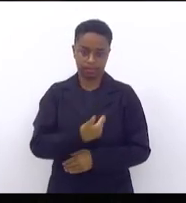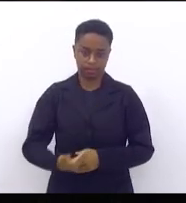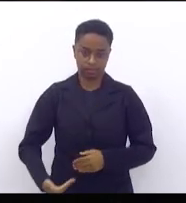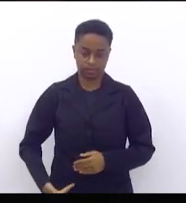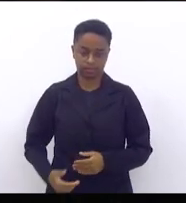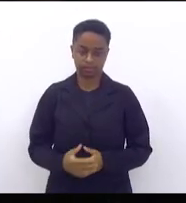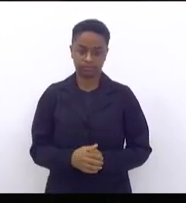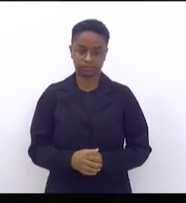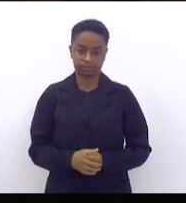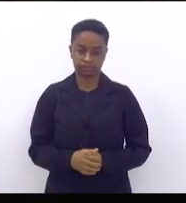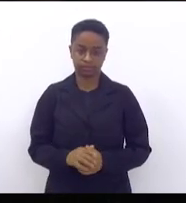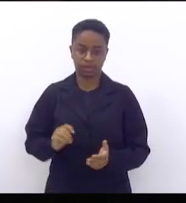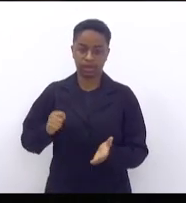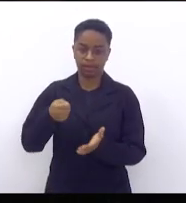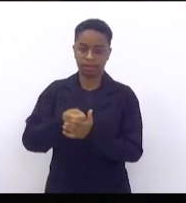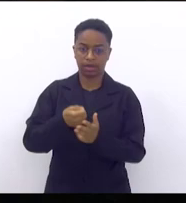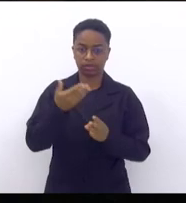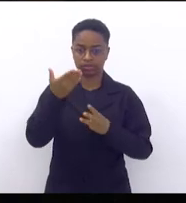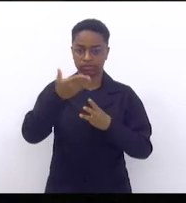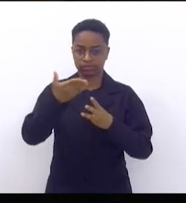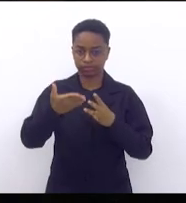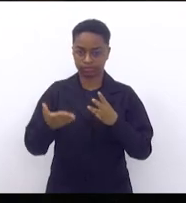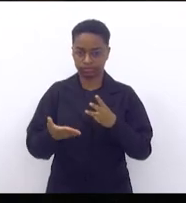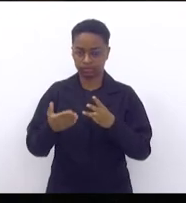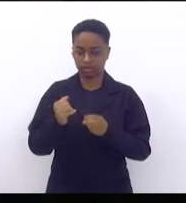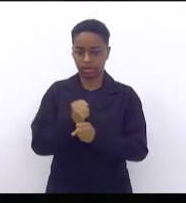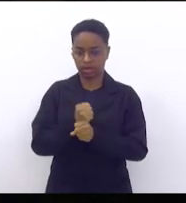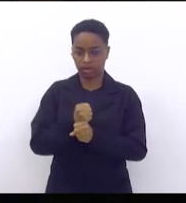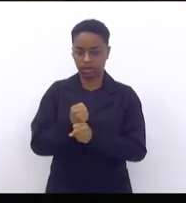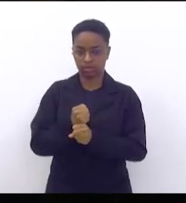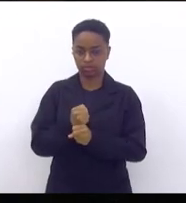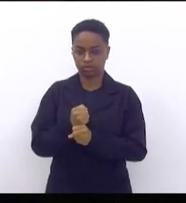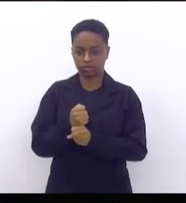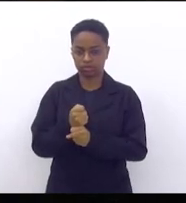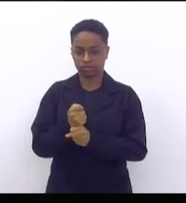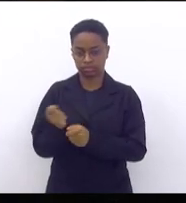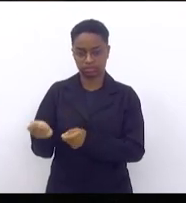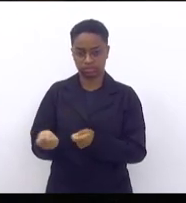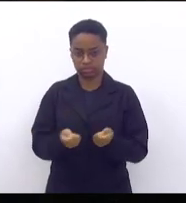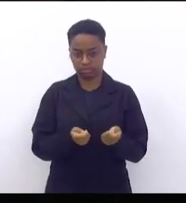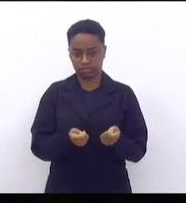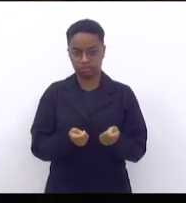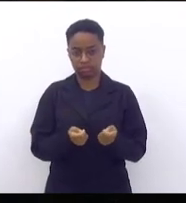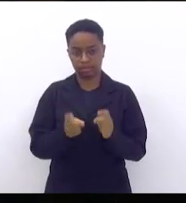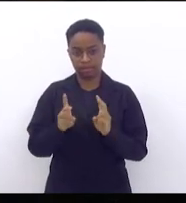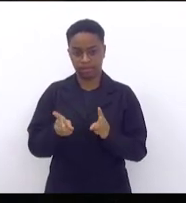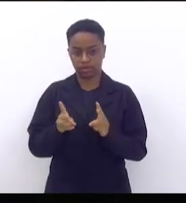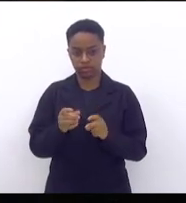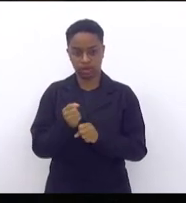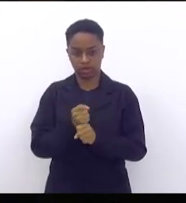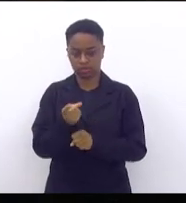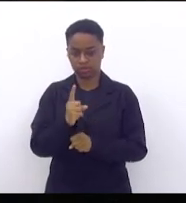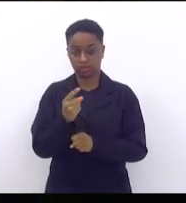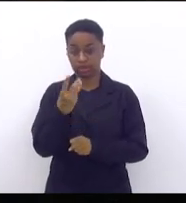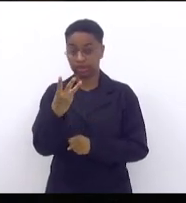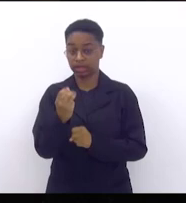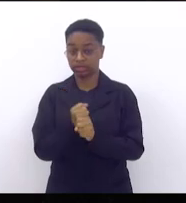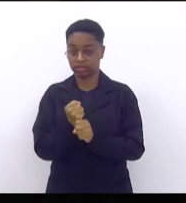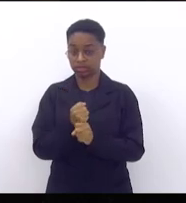para ser pago em 3 parcelas, ano a ano, não é 3 parcelas no mesmo ano, não, em